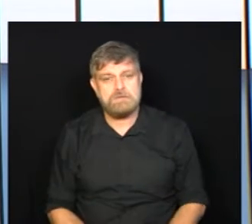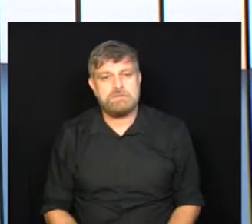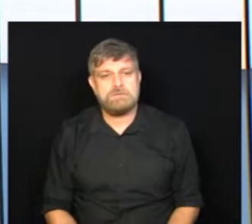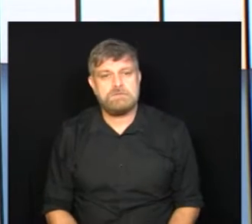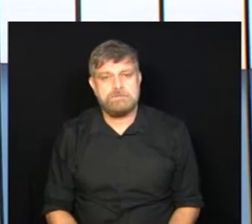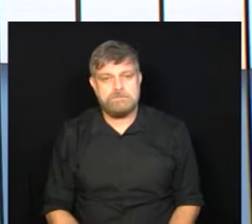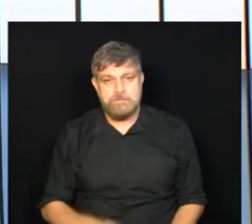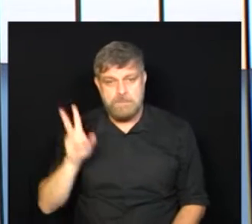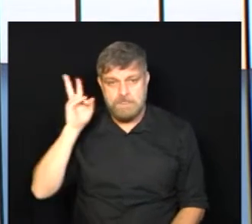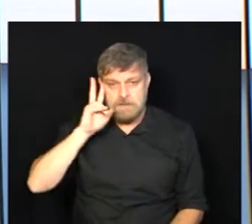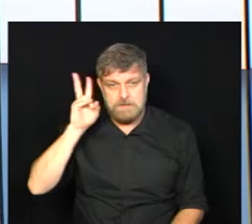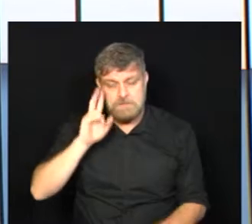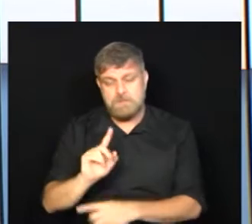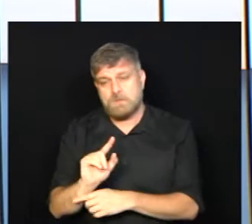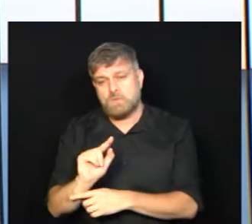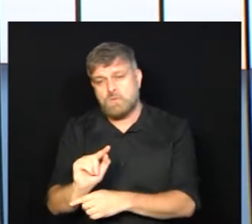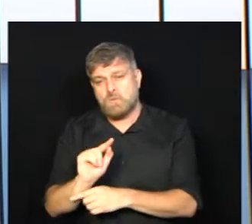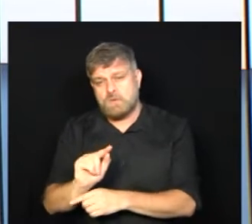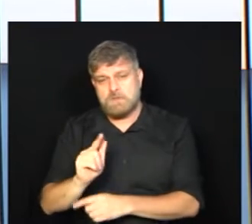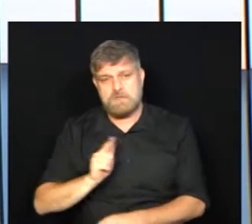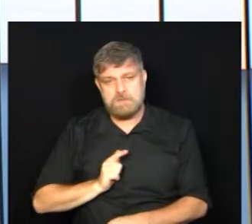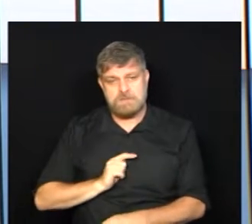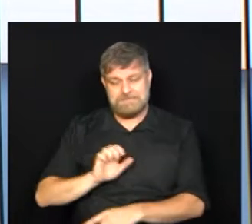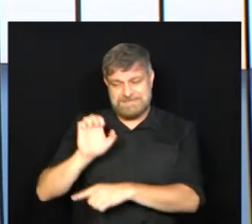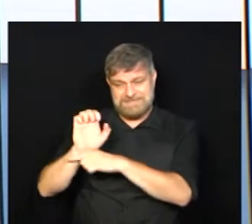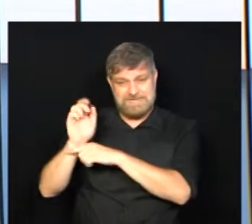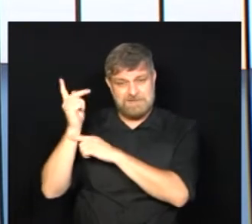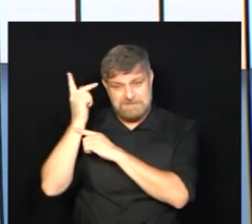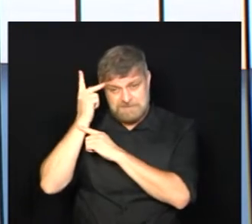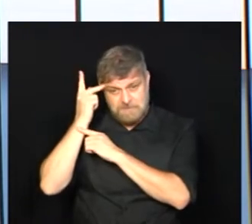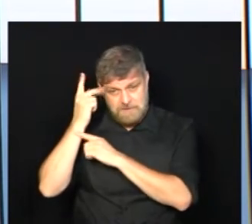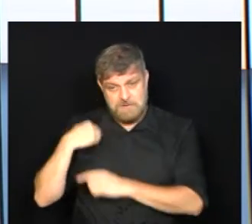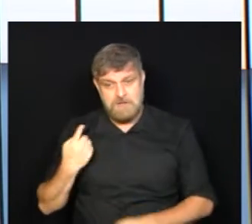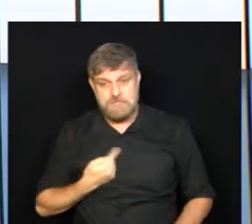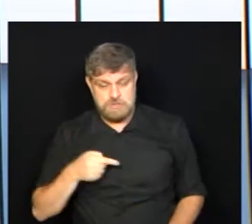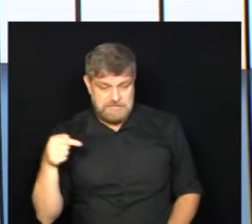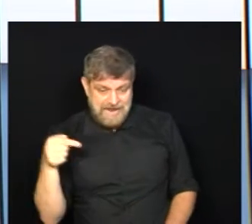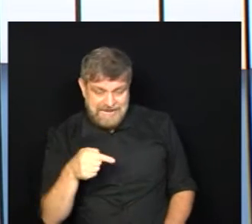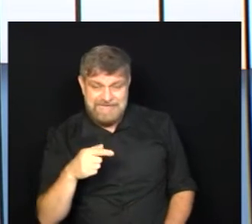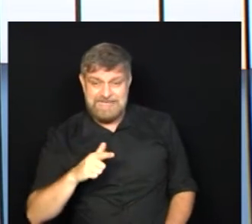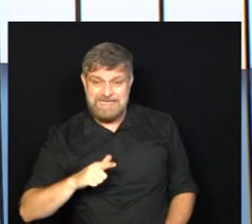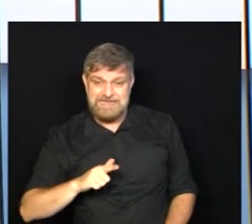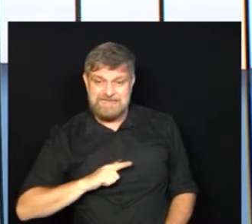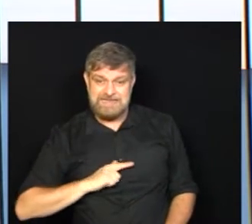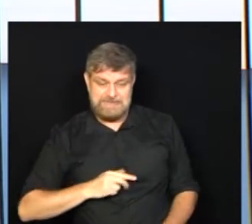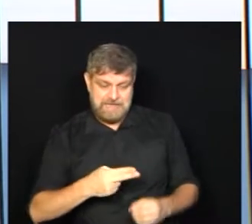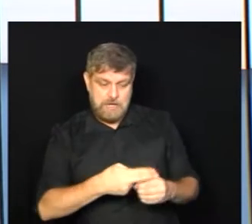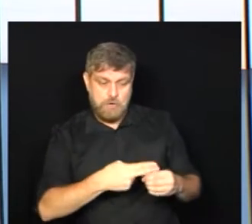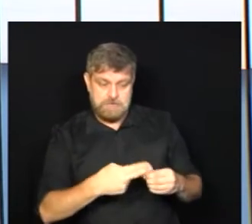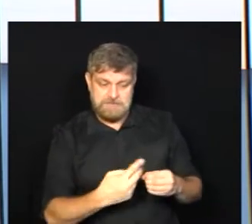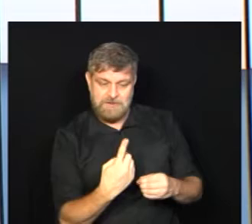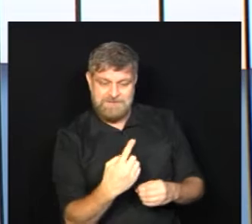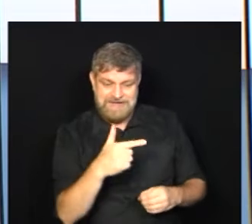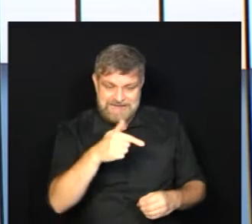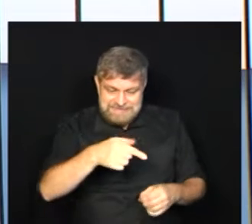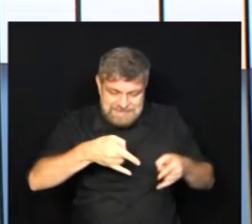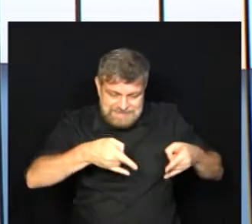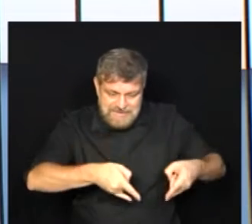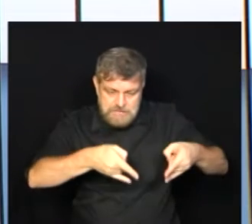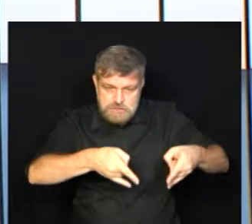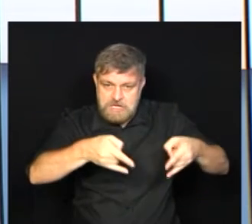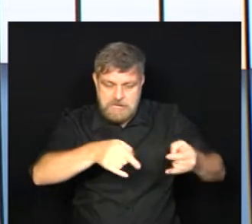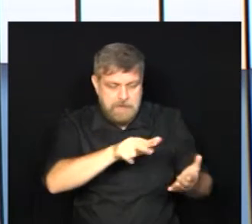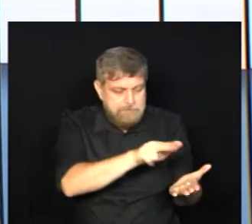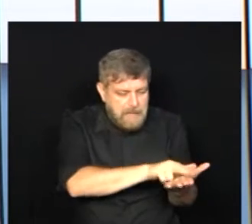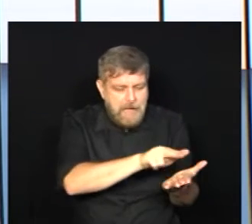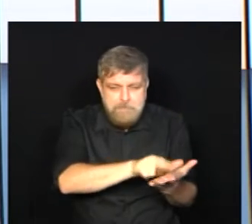Lembrando que atualmente, em âmbito estadual, a gente conta com os 17 leitos do HC. Então, aguardemos